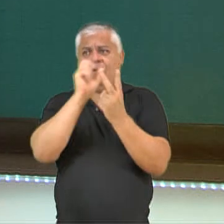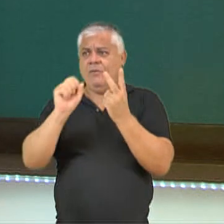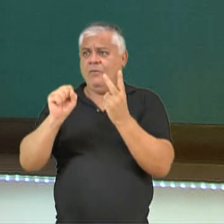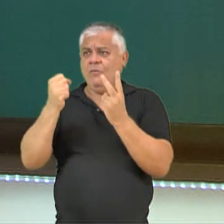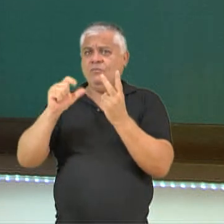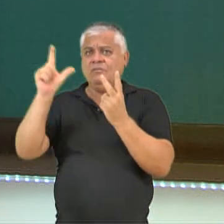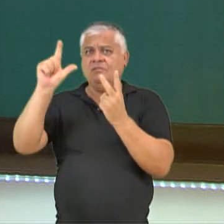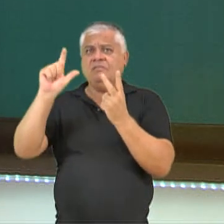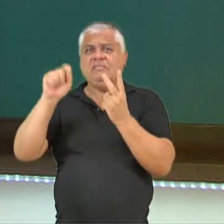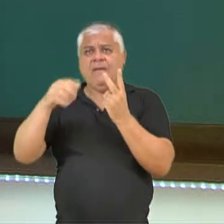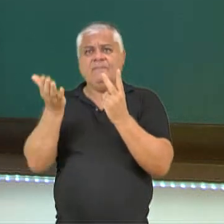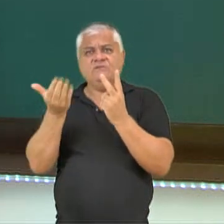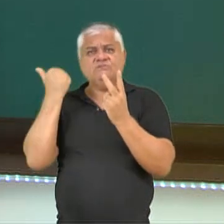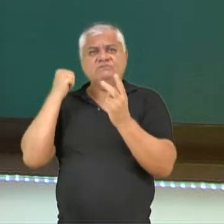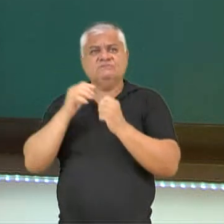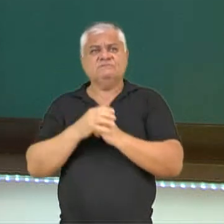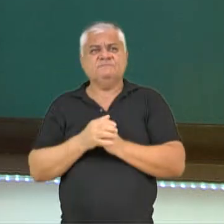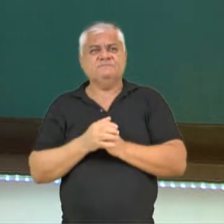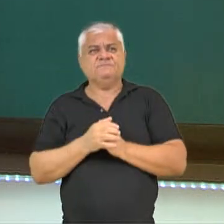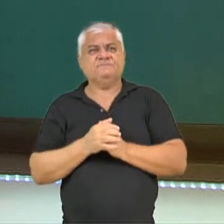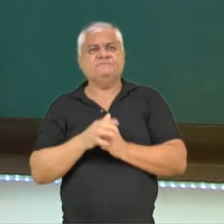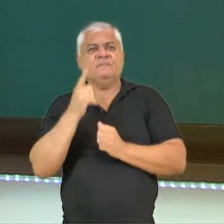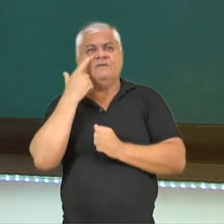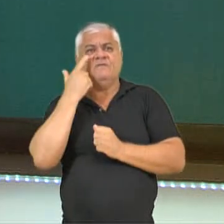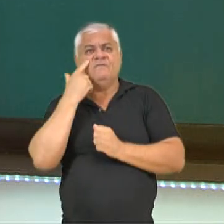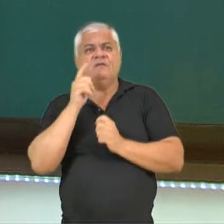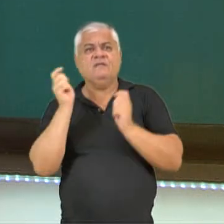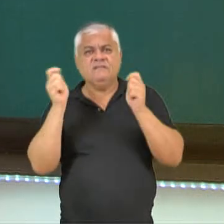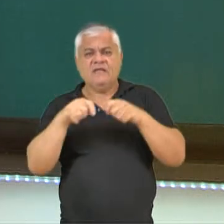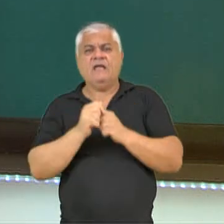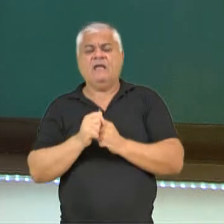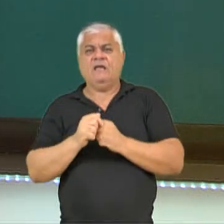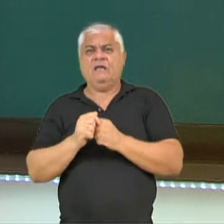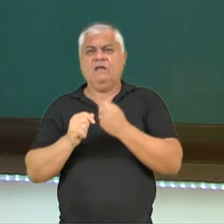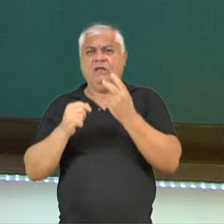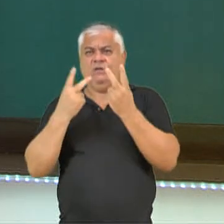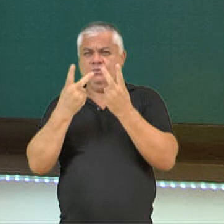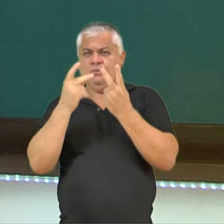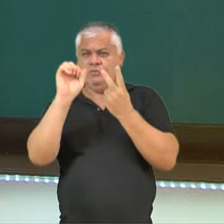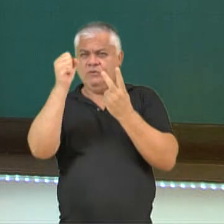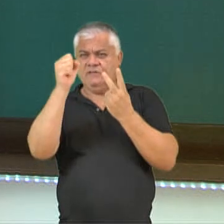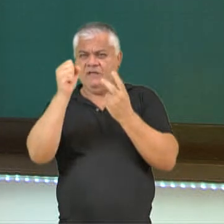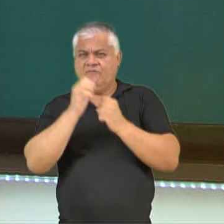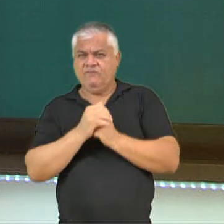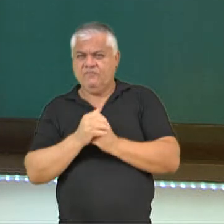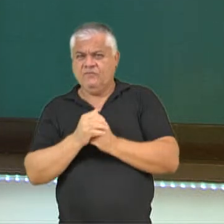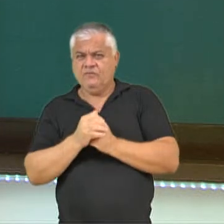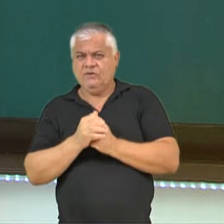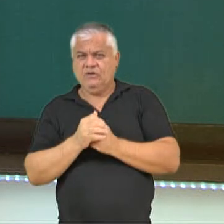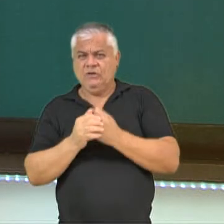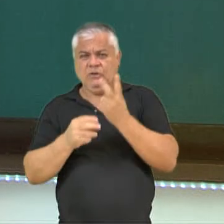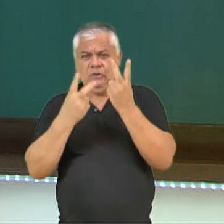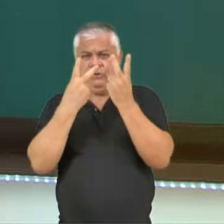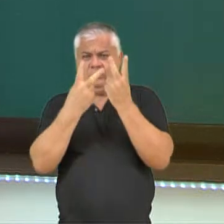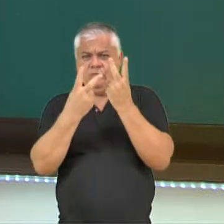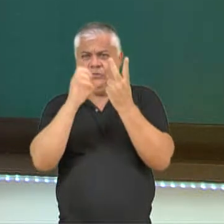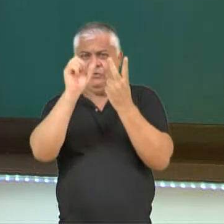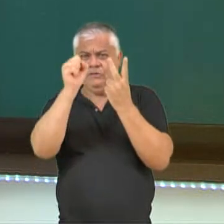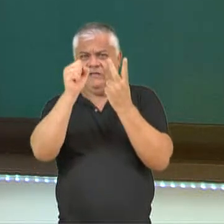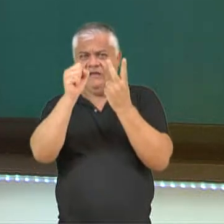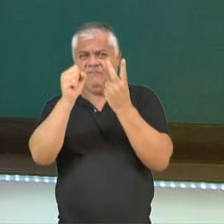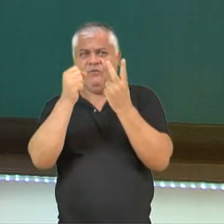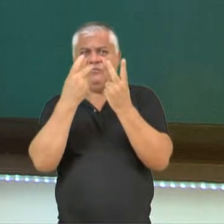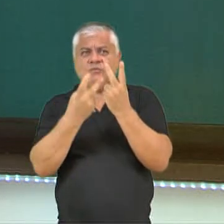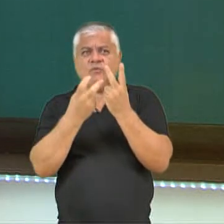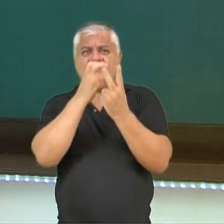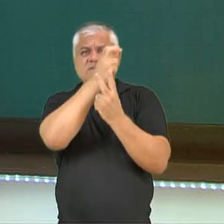tirar lá de dentro, tá bom? Então, vamos ver. Eu consigo escrever 2 à oitava como 2 elevado à quinta, justamente